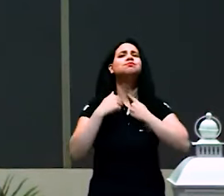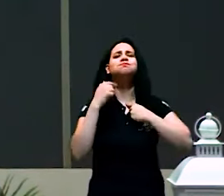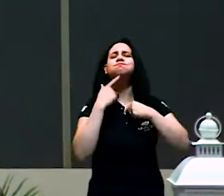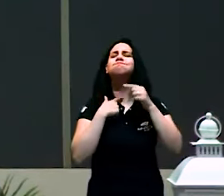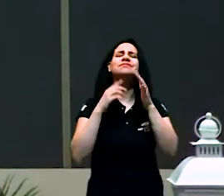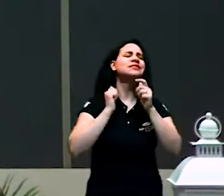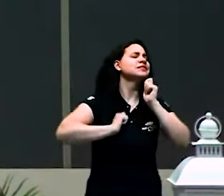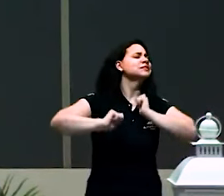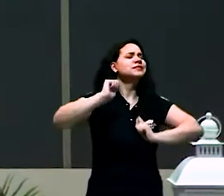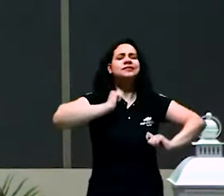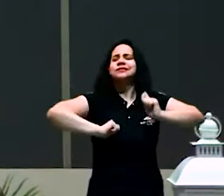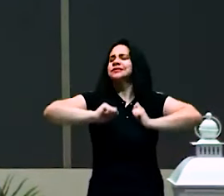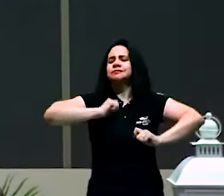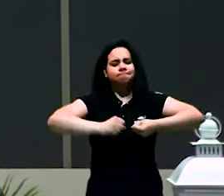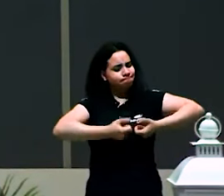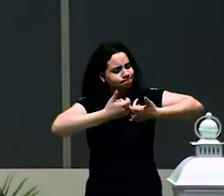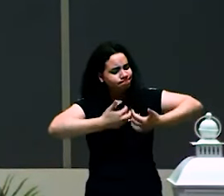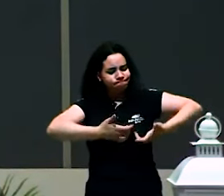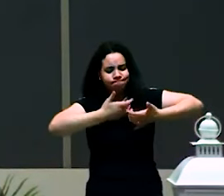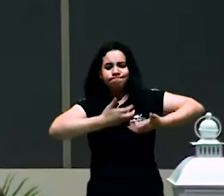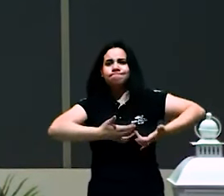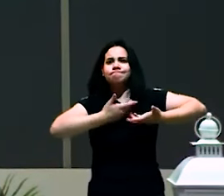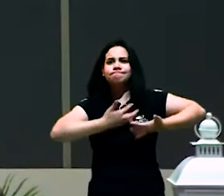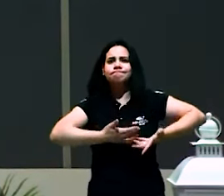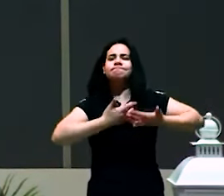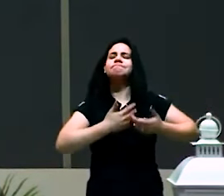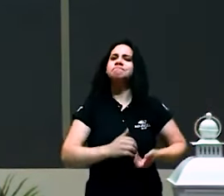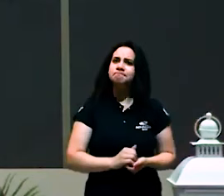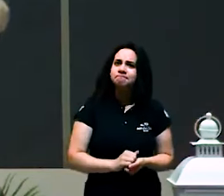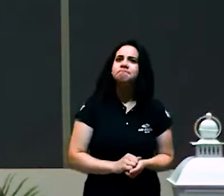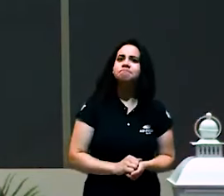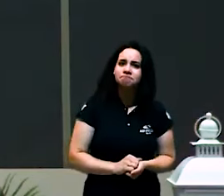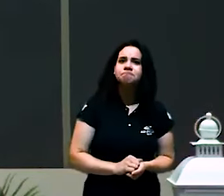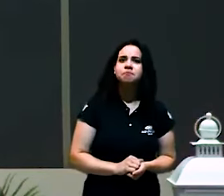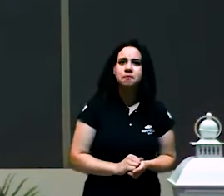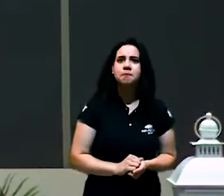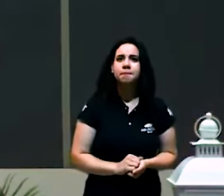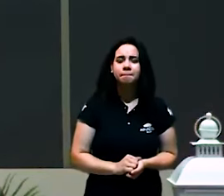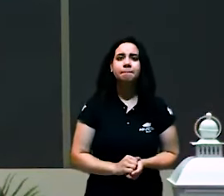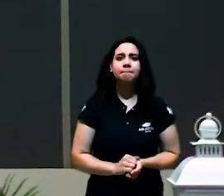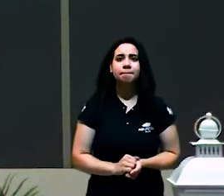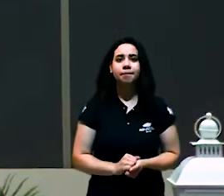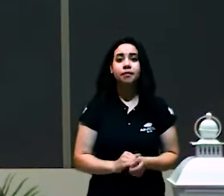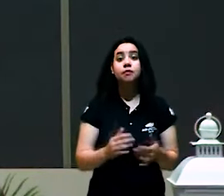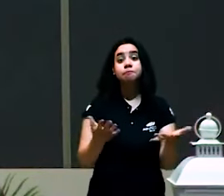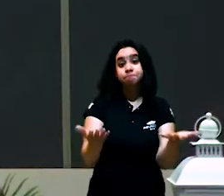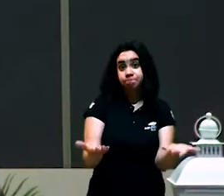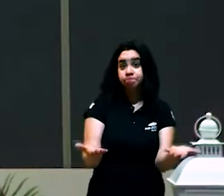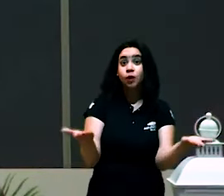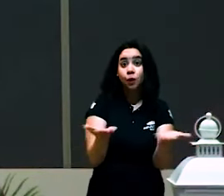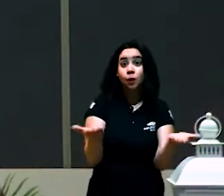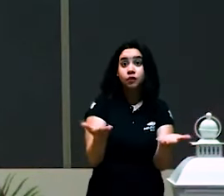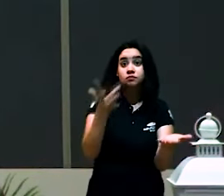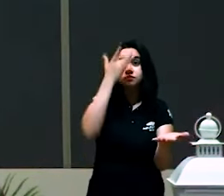E esse fogo se manifeste. Quem sabe entre nós há alguém aqui que já será